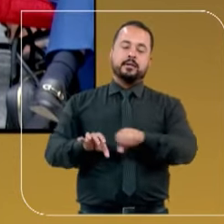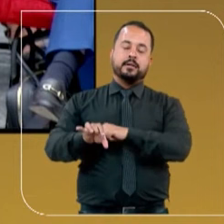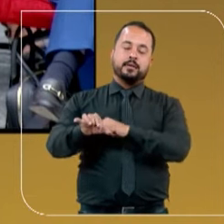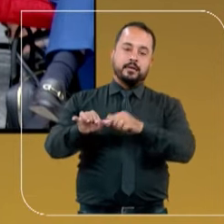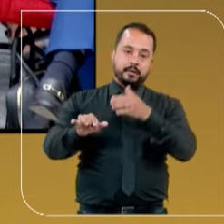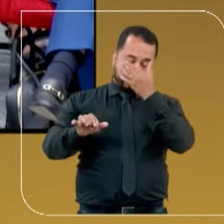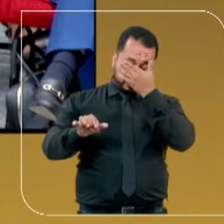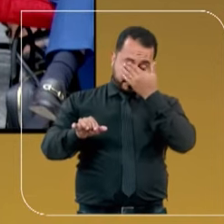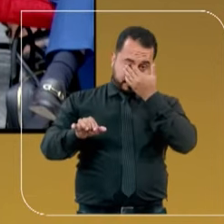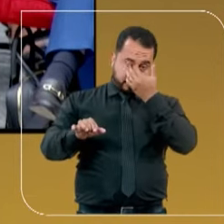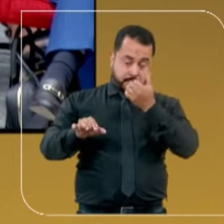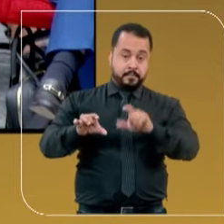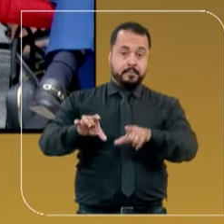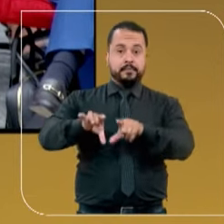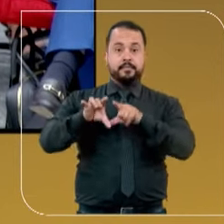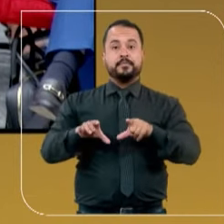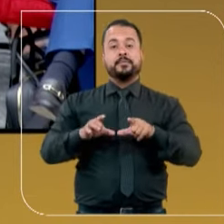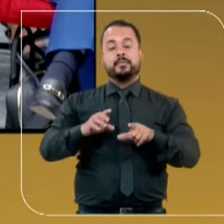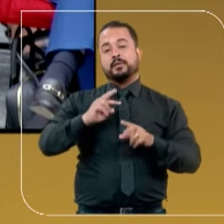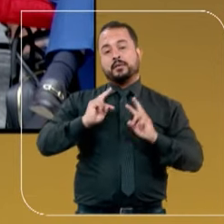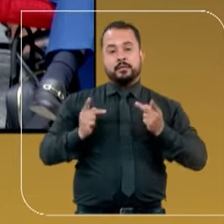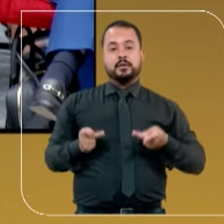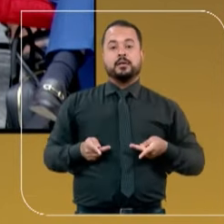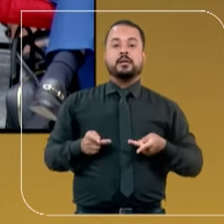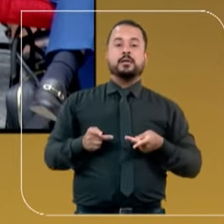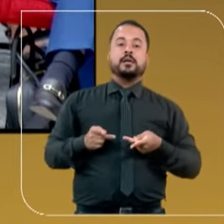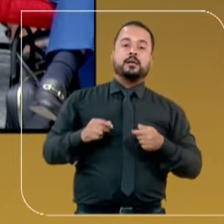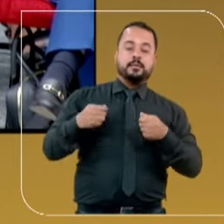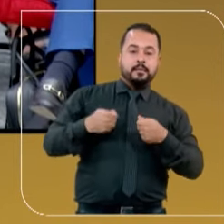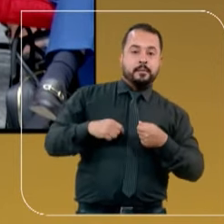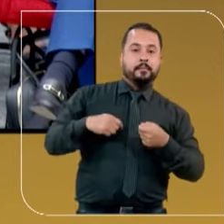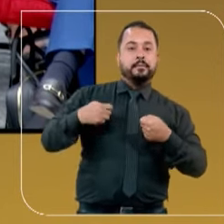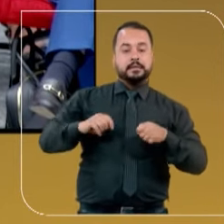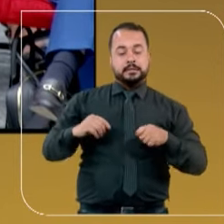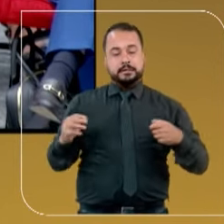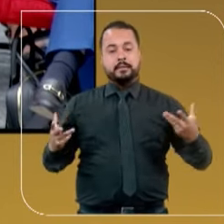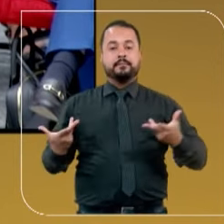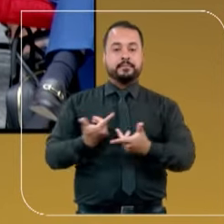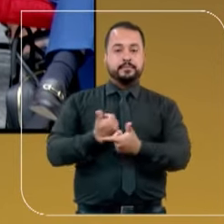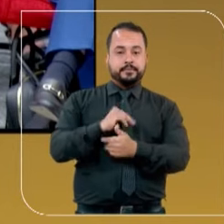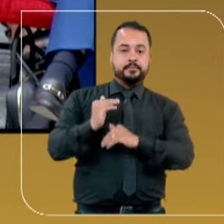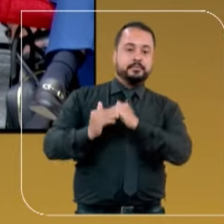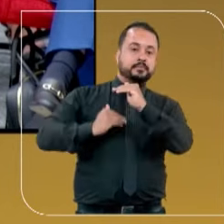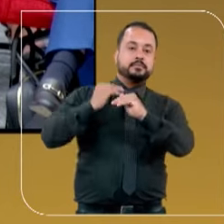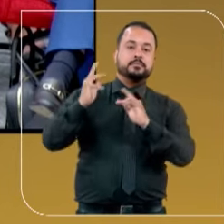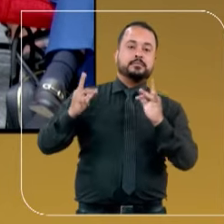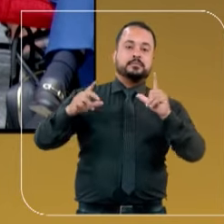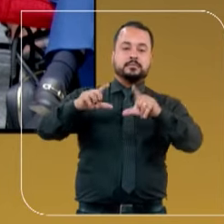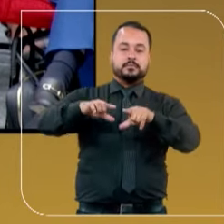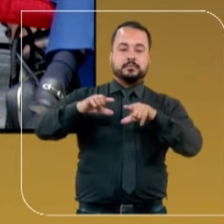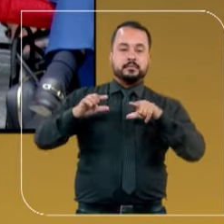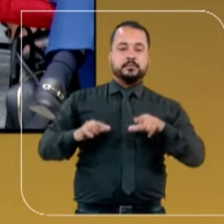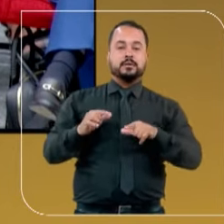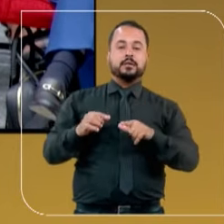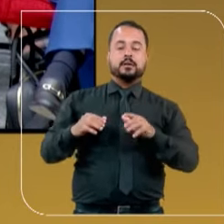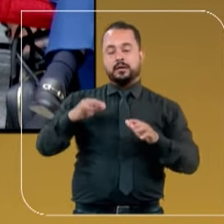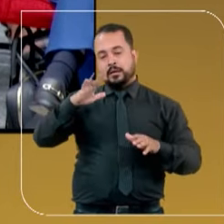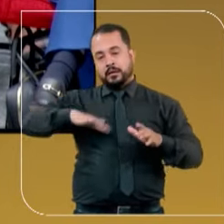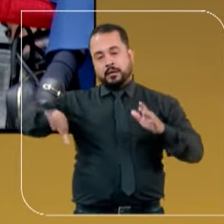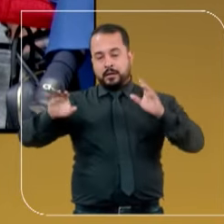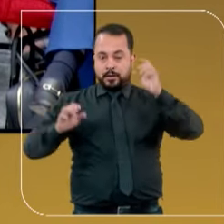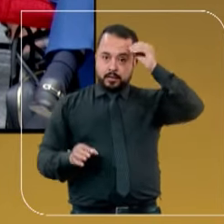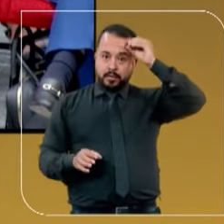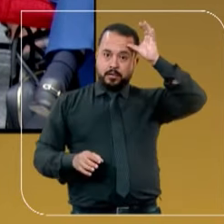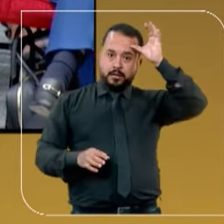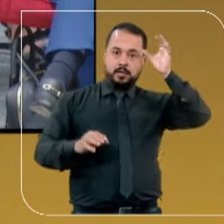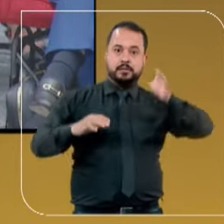e humanística. Somente por meio de uma boa formação e do aperfeiçoamento do conhecimento adquirido, a magistratura é capaz